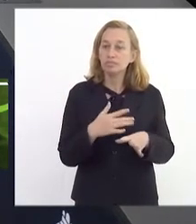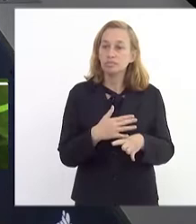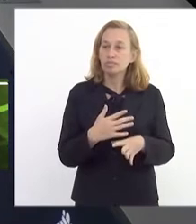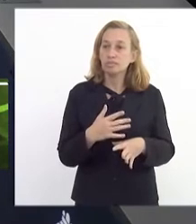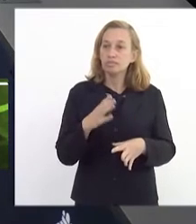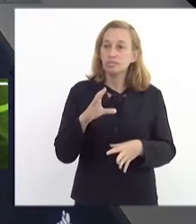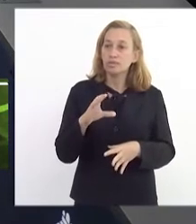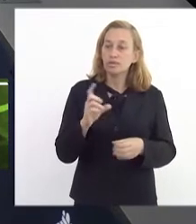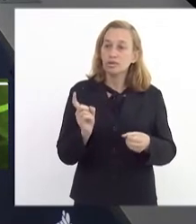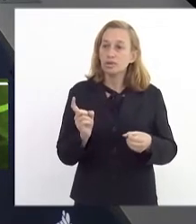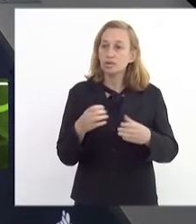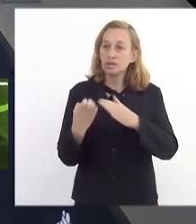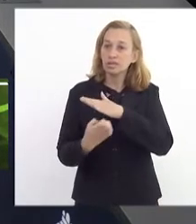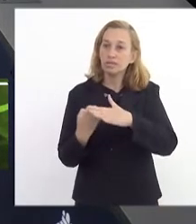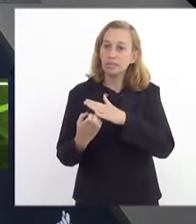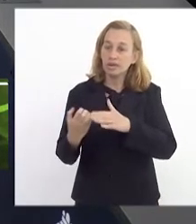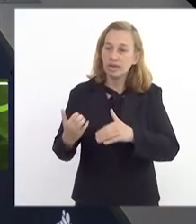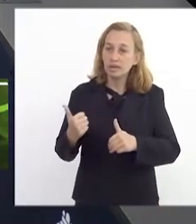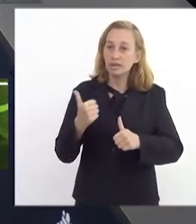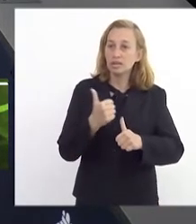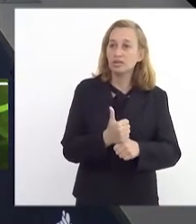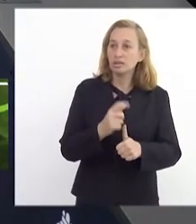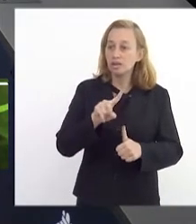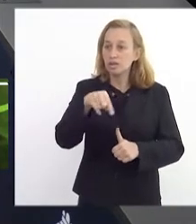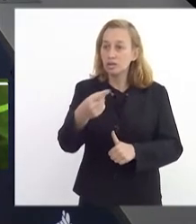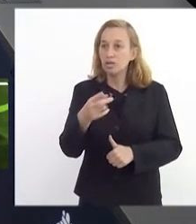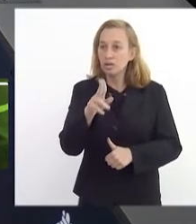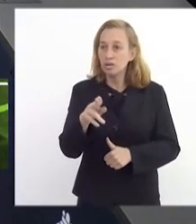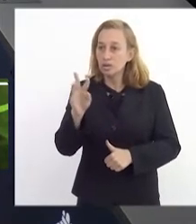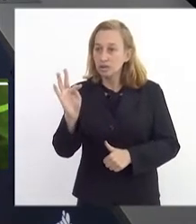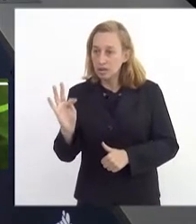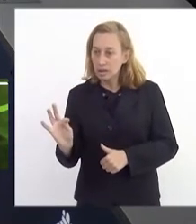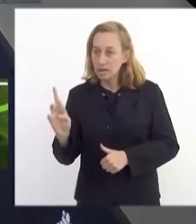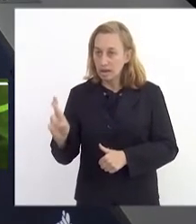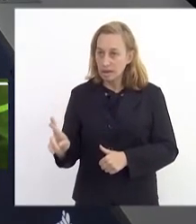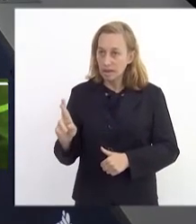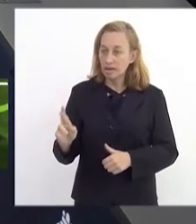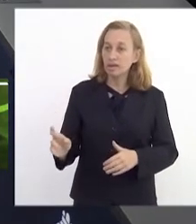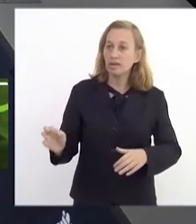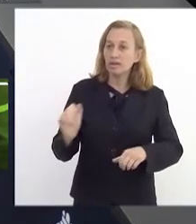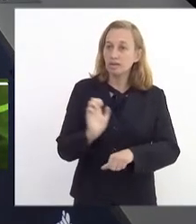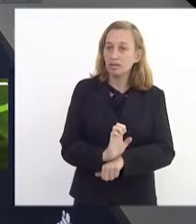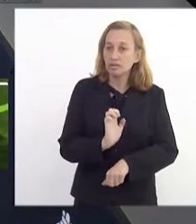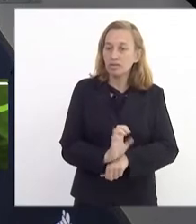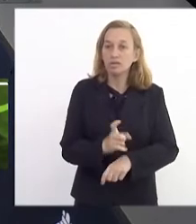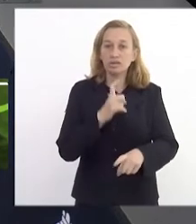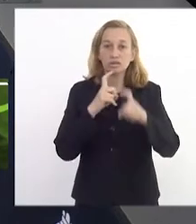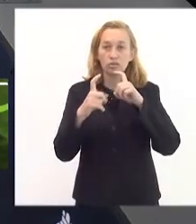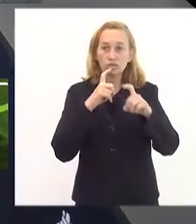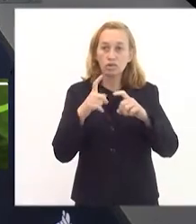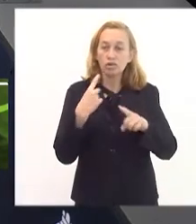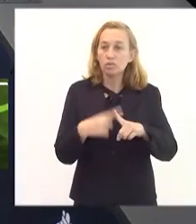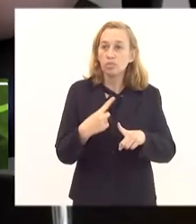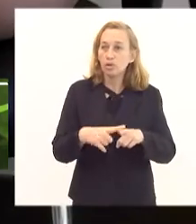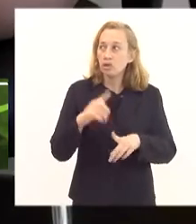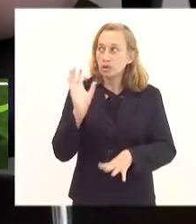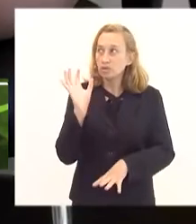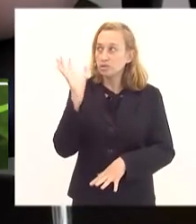as concessionárias agora assumindo as outras UTRs existentes no Estado. Então, isso está sendo bastante discutido, porque é uma